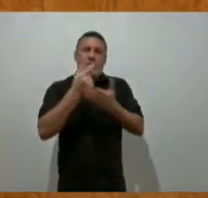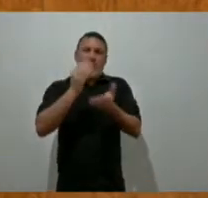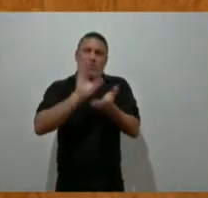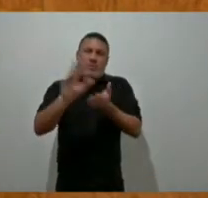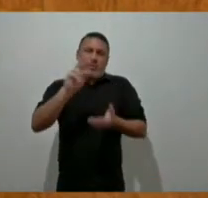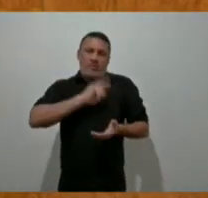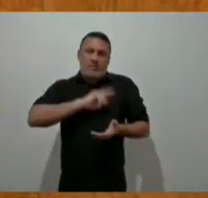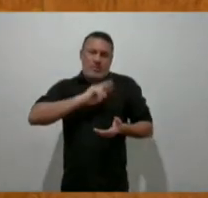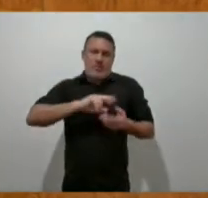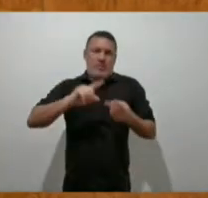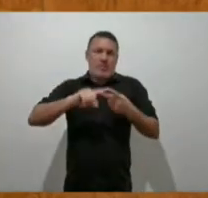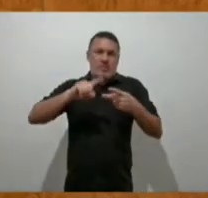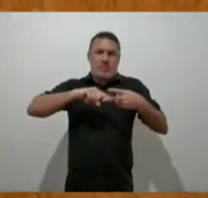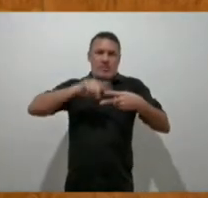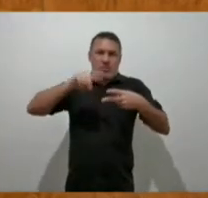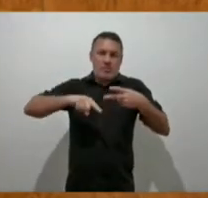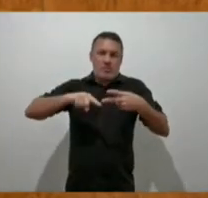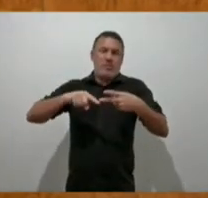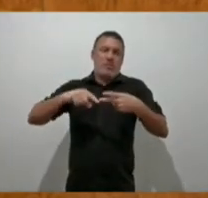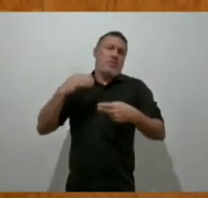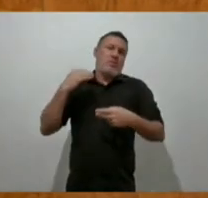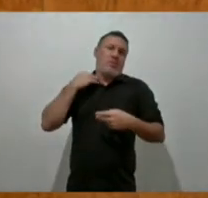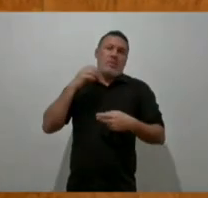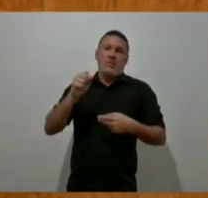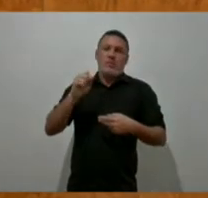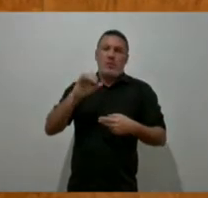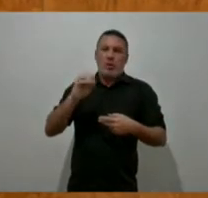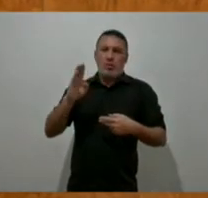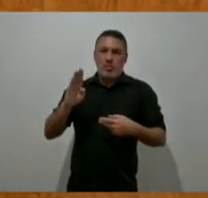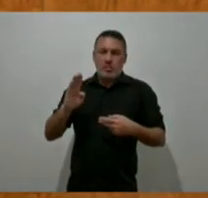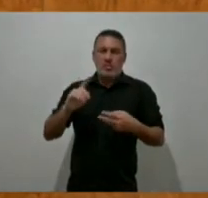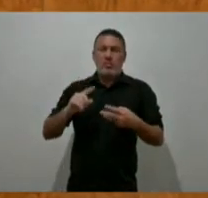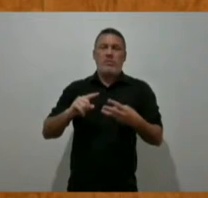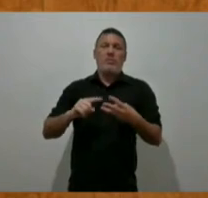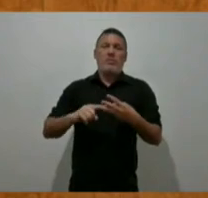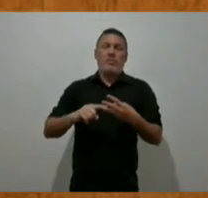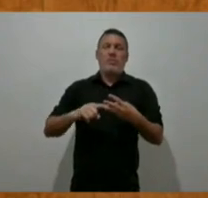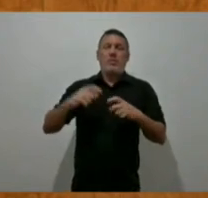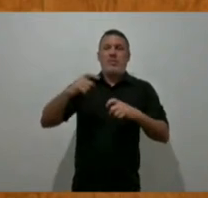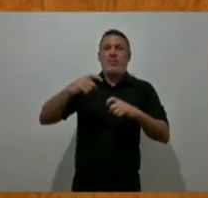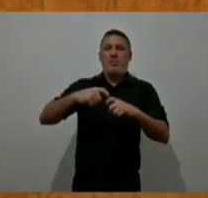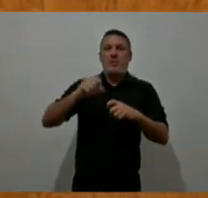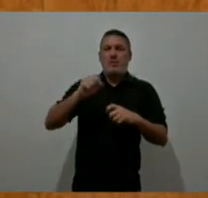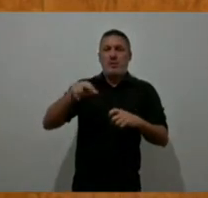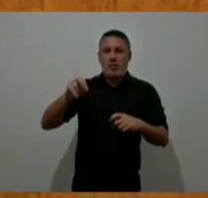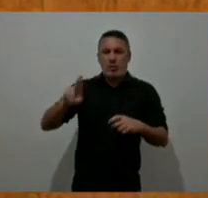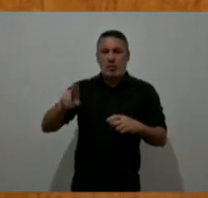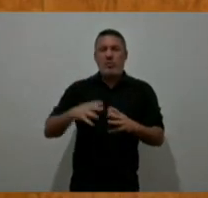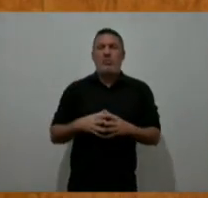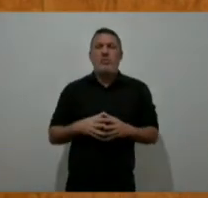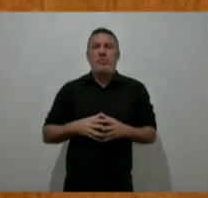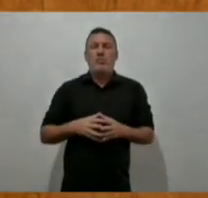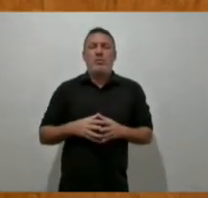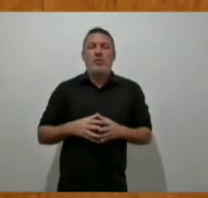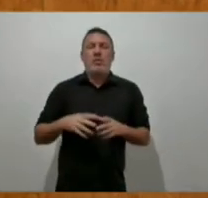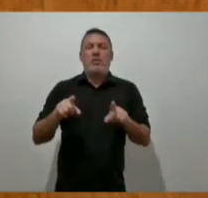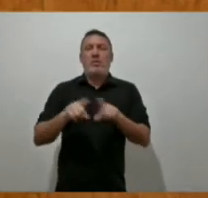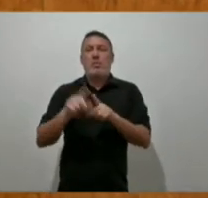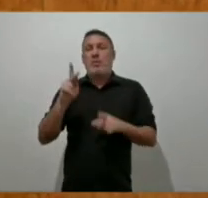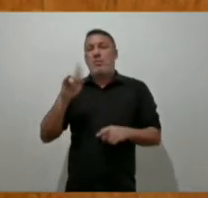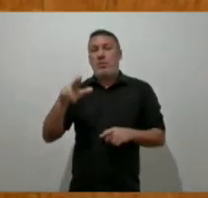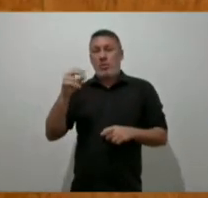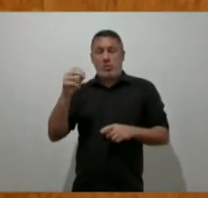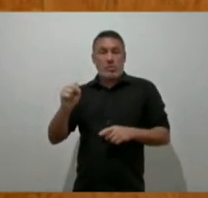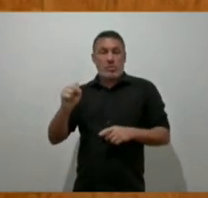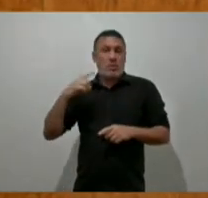Cicobi, Apex Partner, Baker Tilly, ISH, Machado Mazei e Pinho Advogados, PwC e Valor